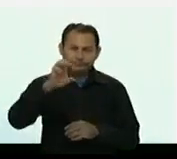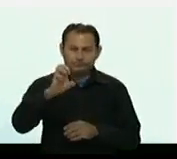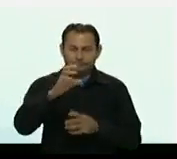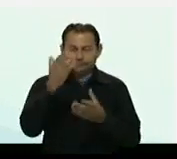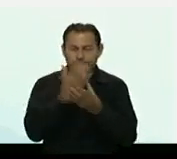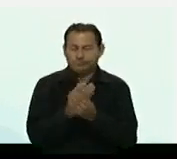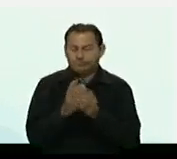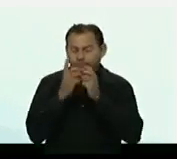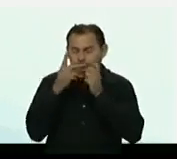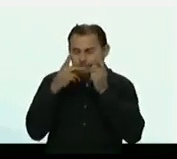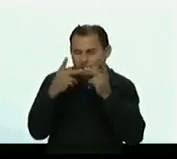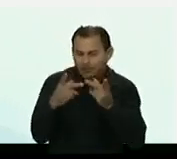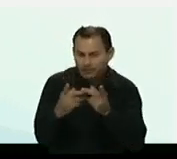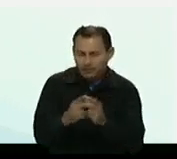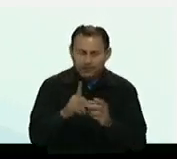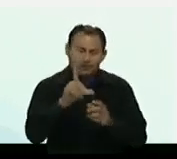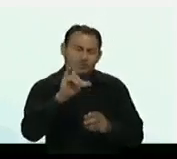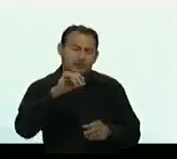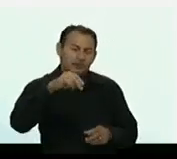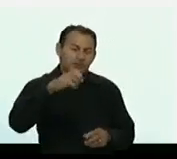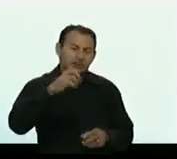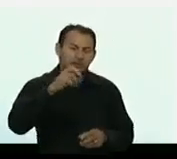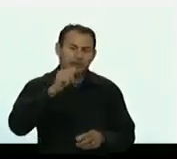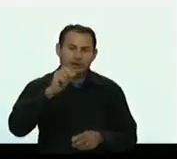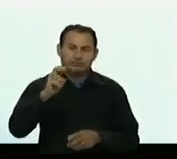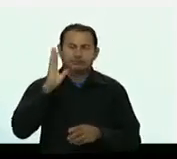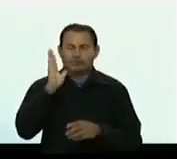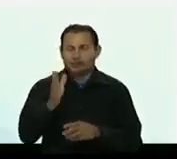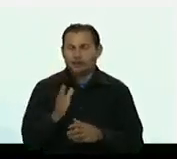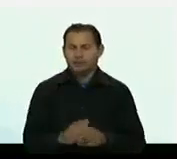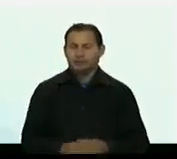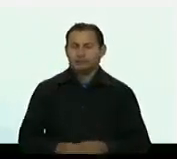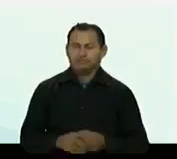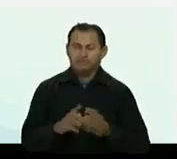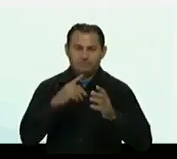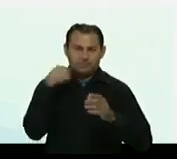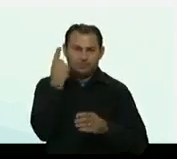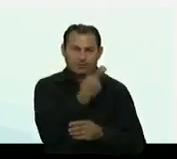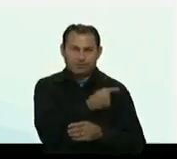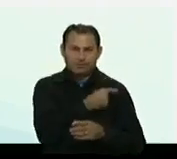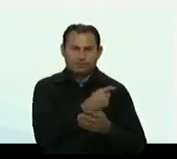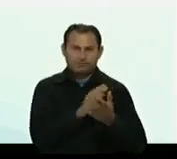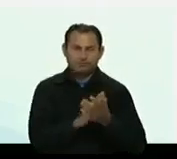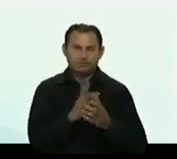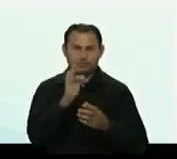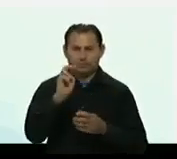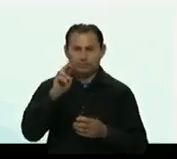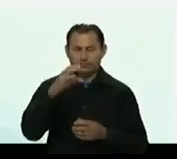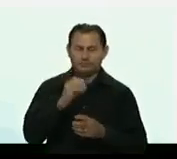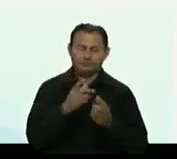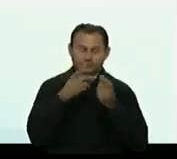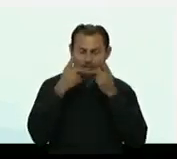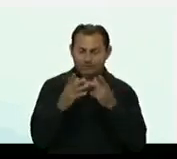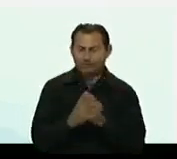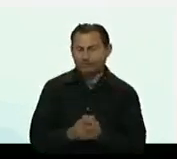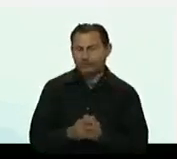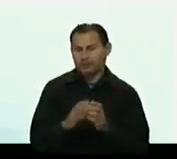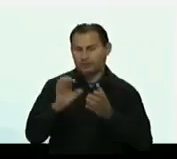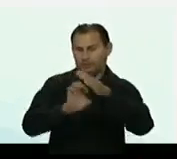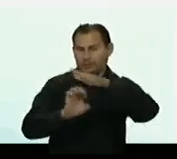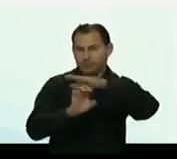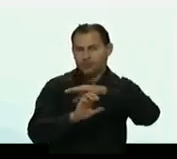refere-se a uma função linear. Já a nossa função referente à